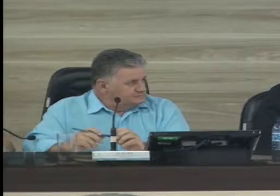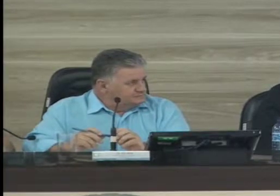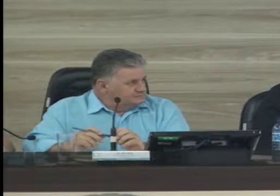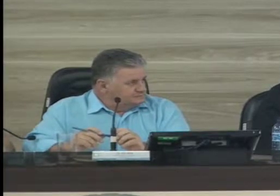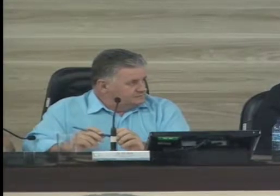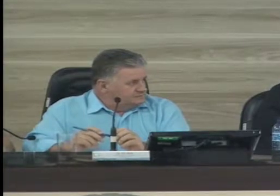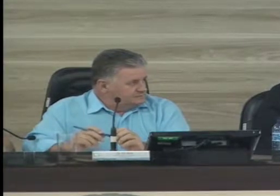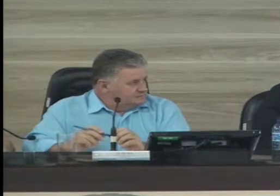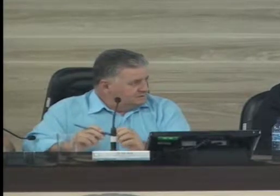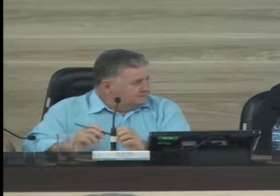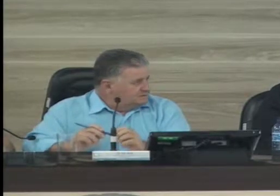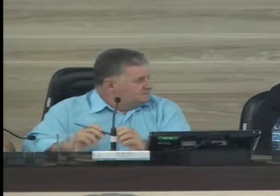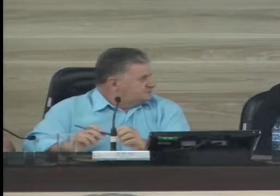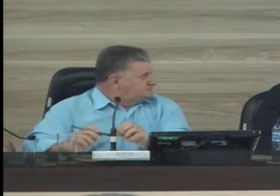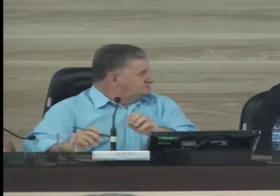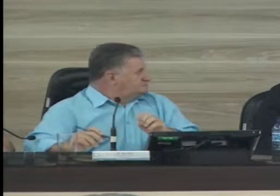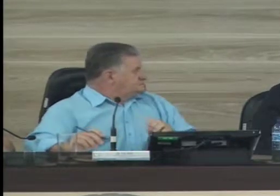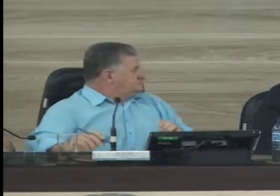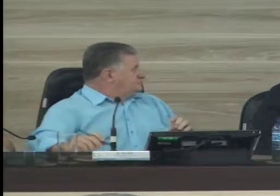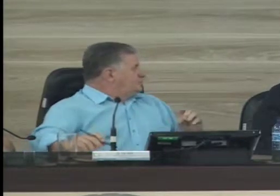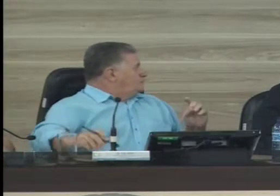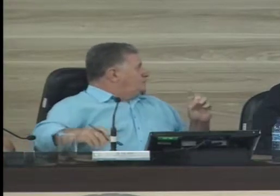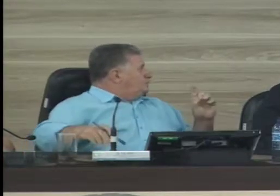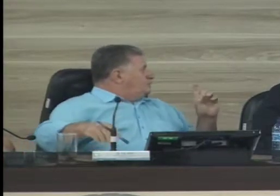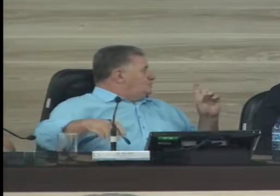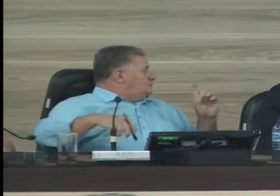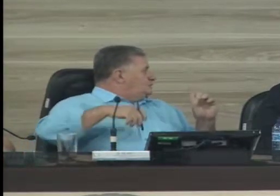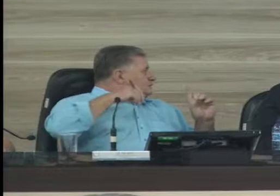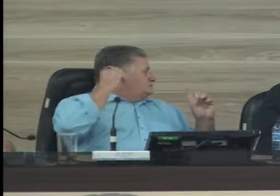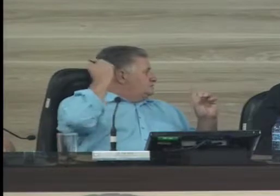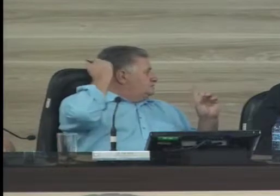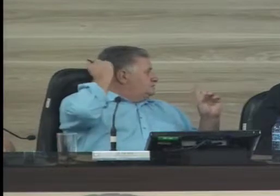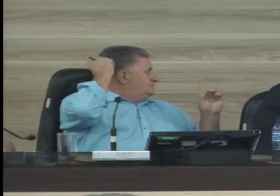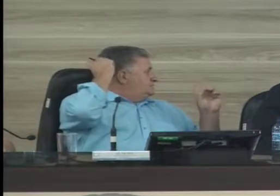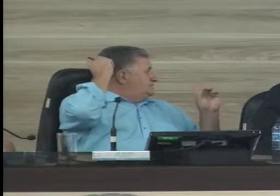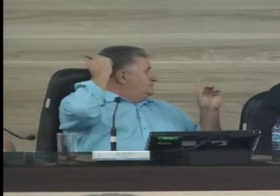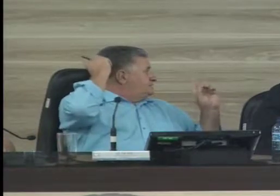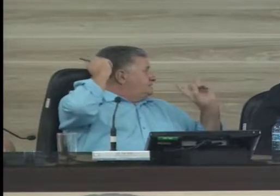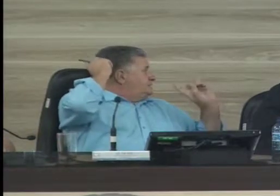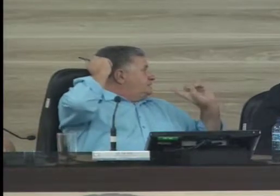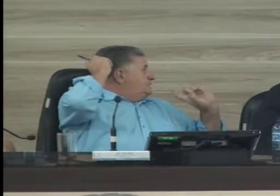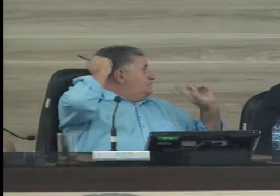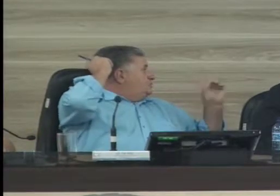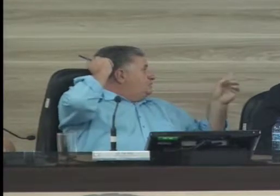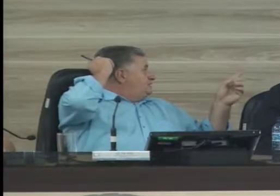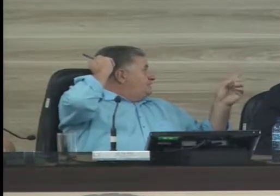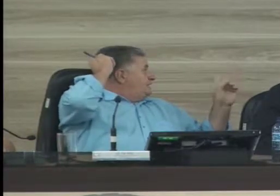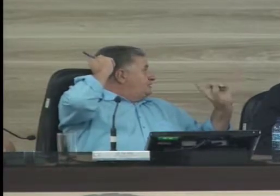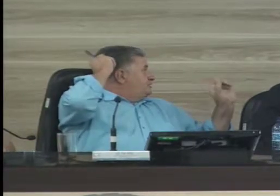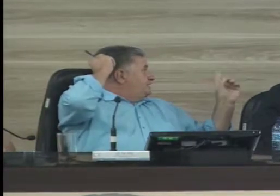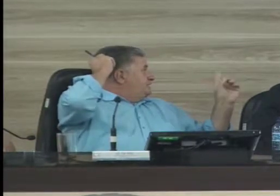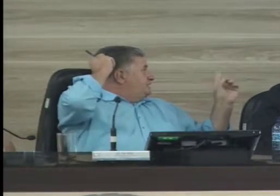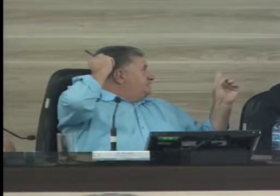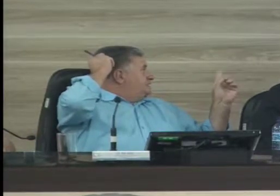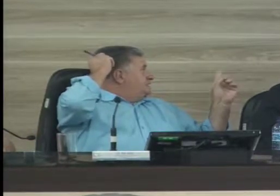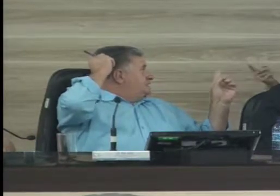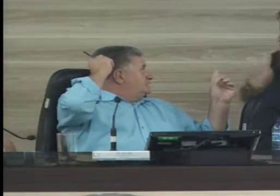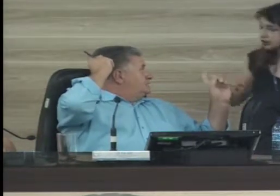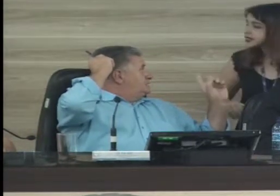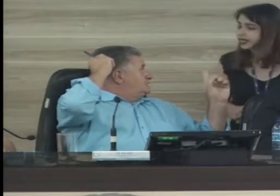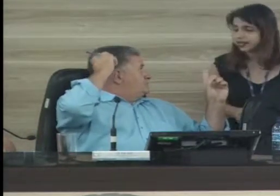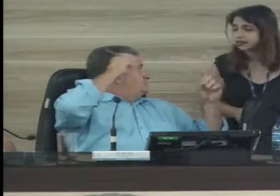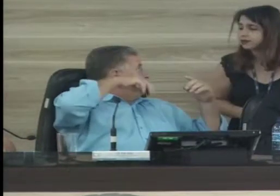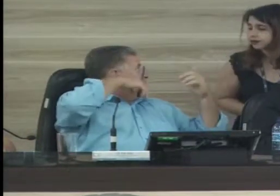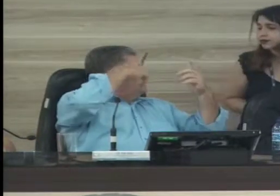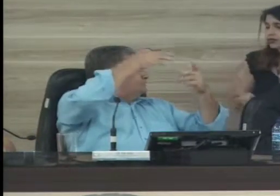providências. Para melhor análise da proposta, encaminhamos a justificativa necessária à sua apresentação, bem como documentação anexa, no